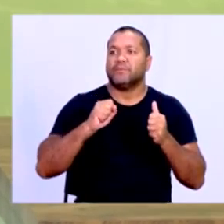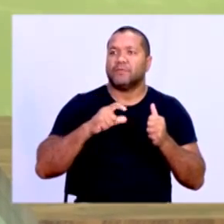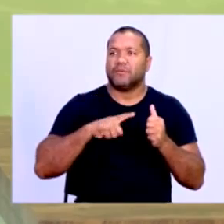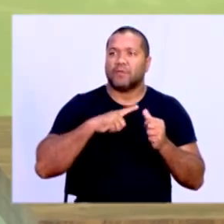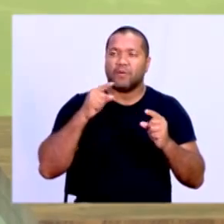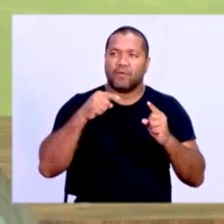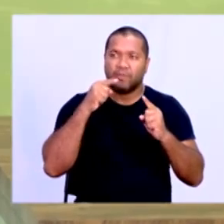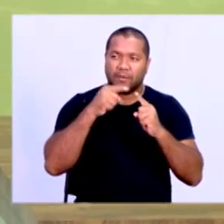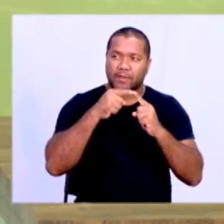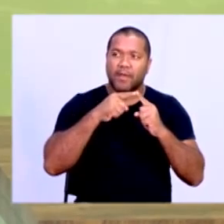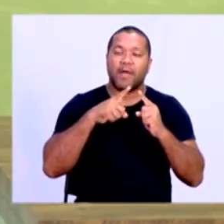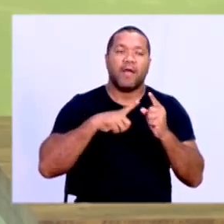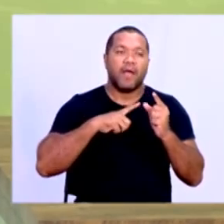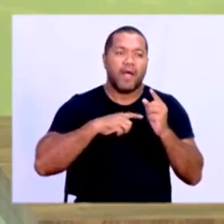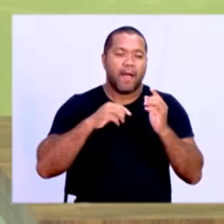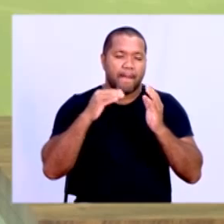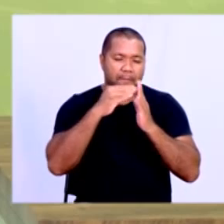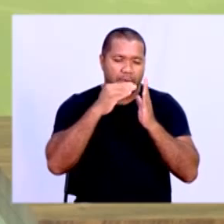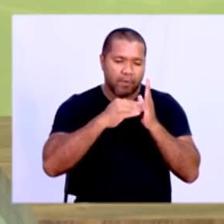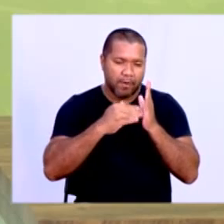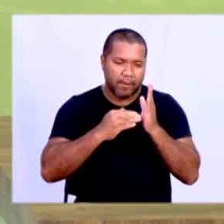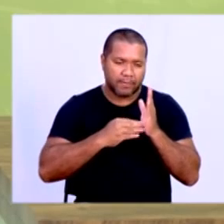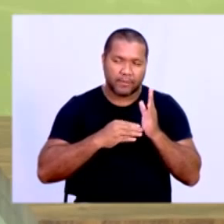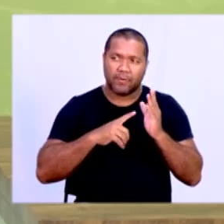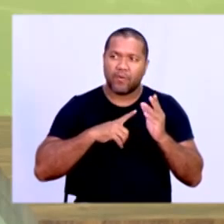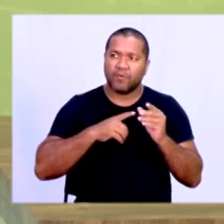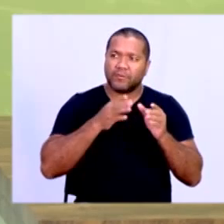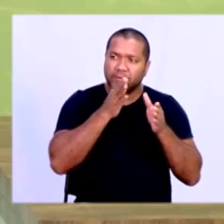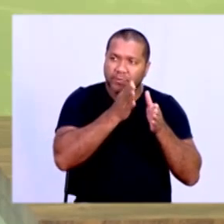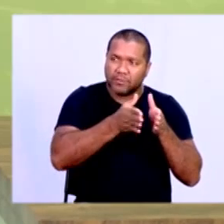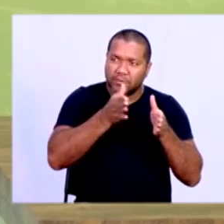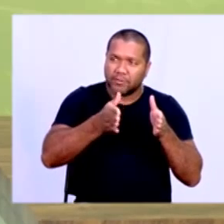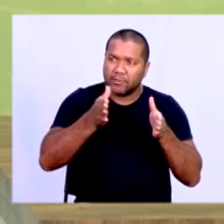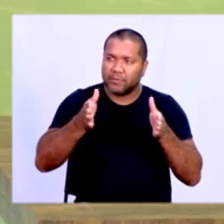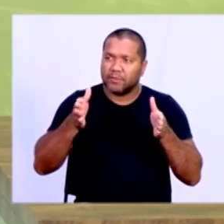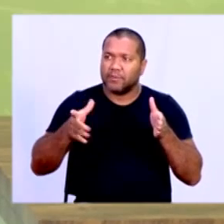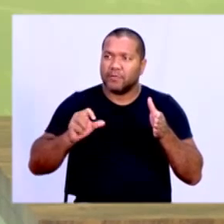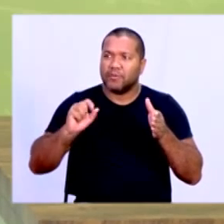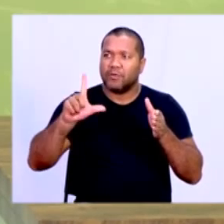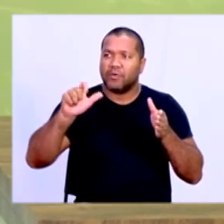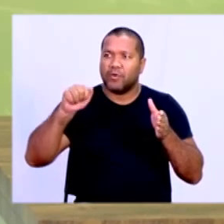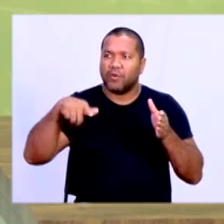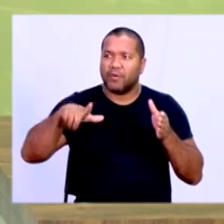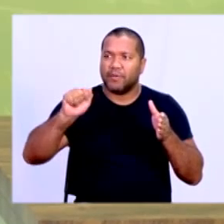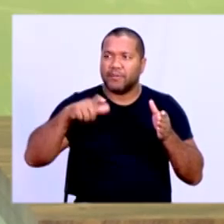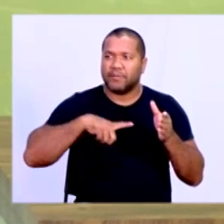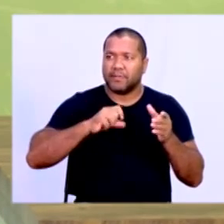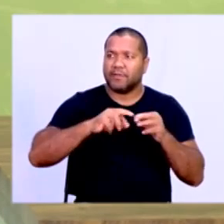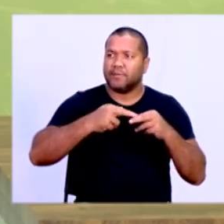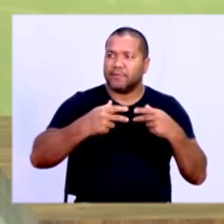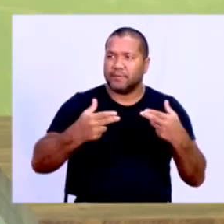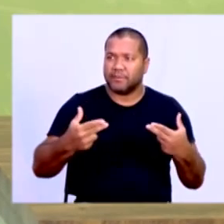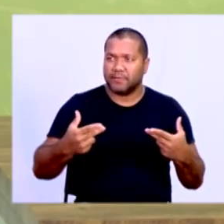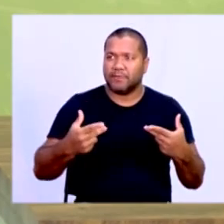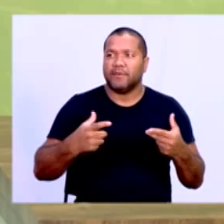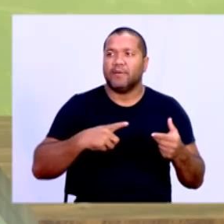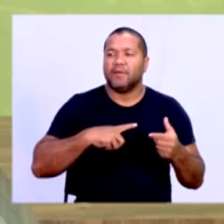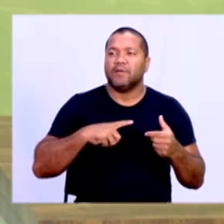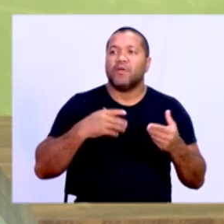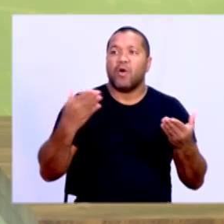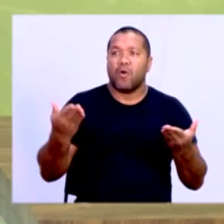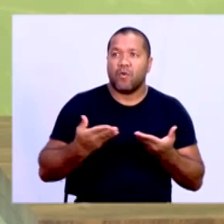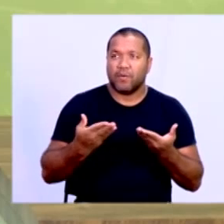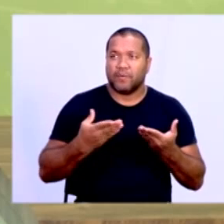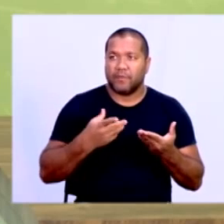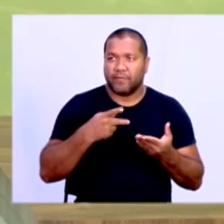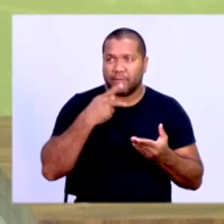em camadas, a programação dividida, onde se divide lógica de negócio, lógica de acesso a dados. Então hoje nós vamos dar um